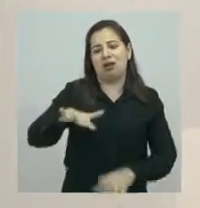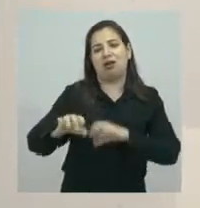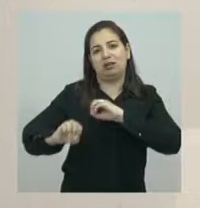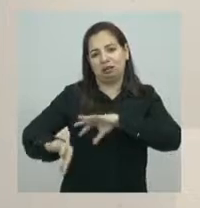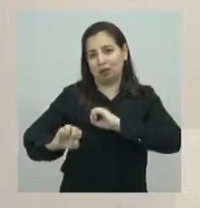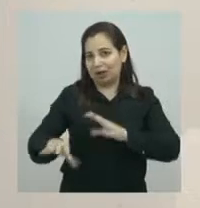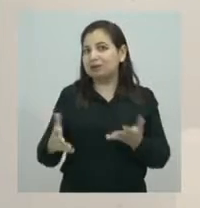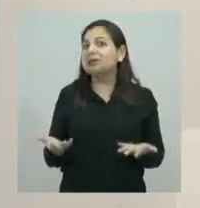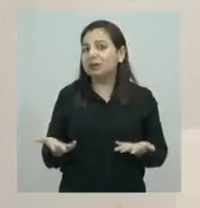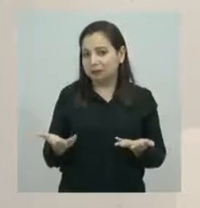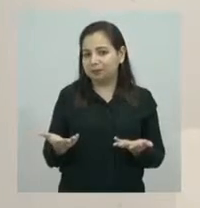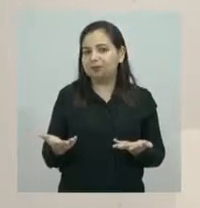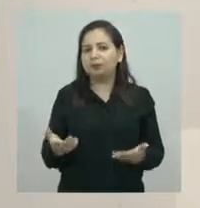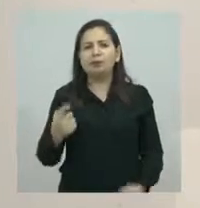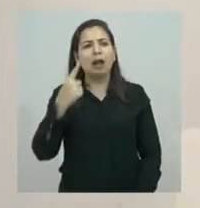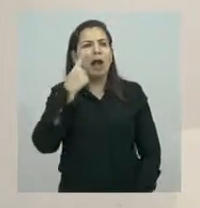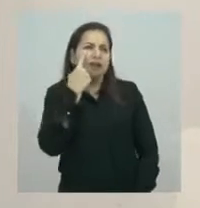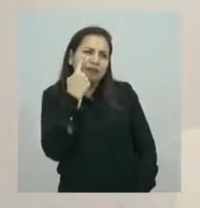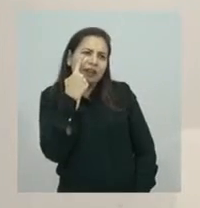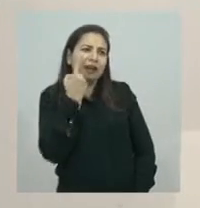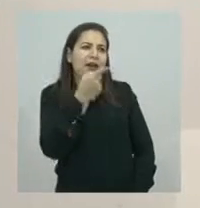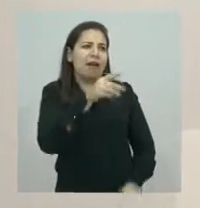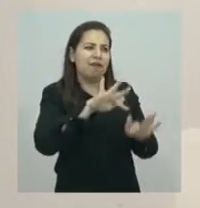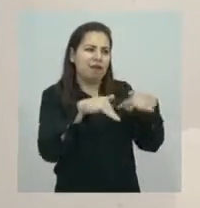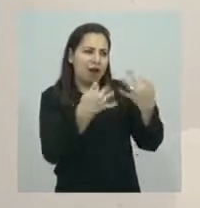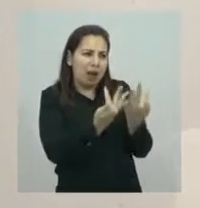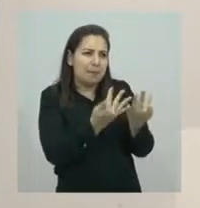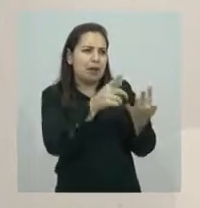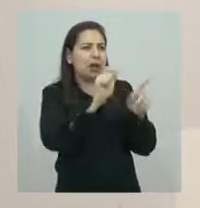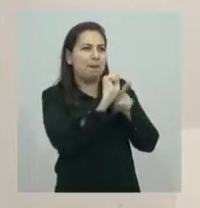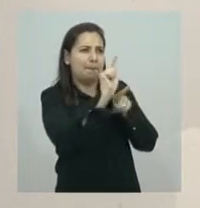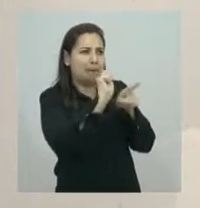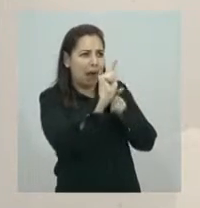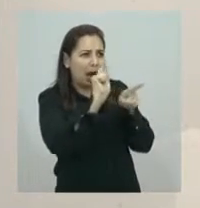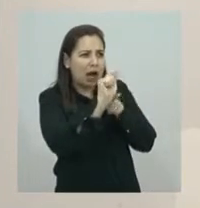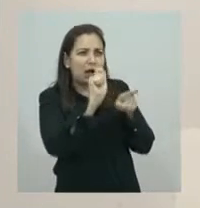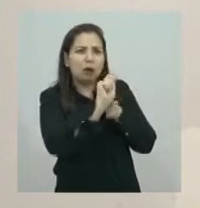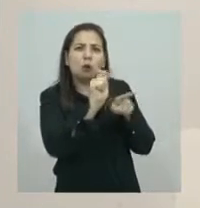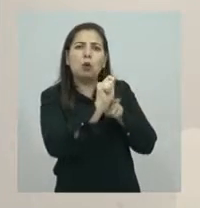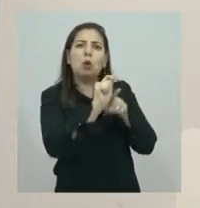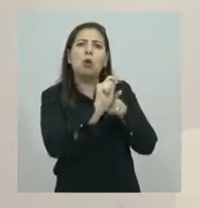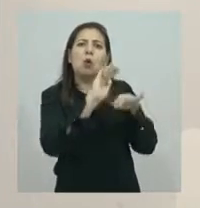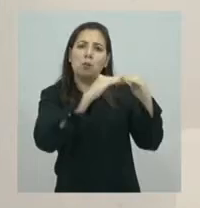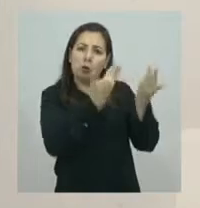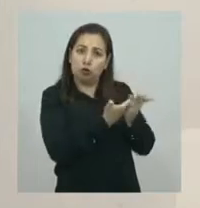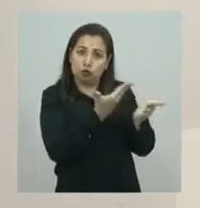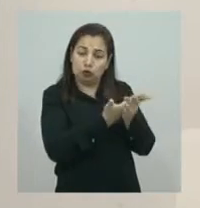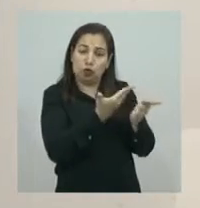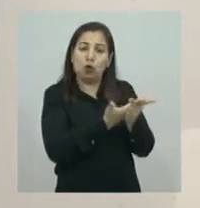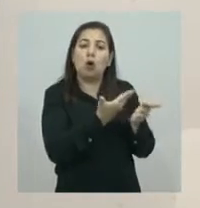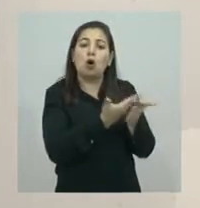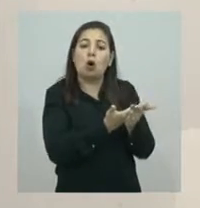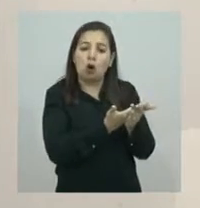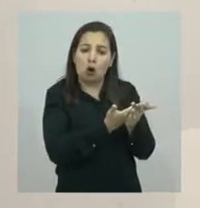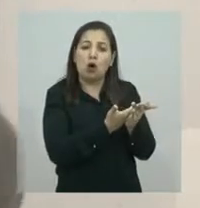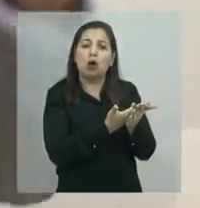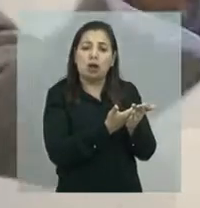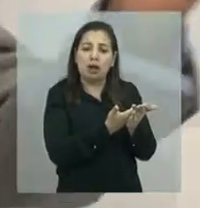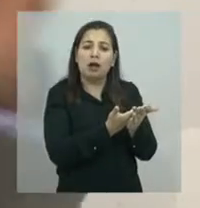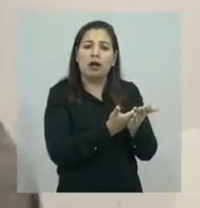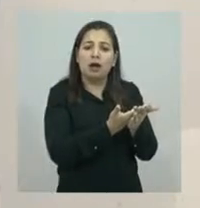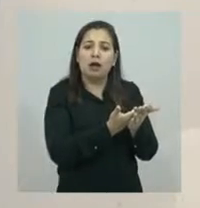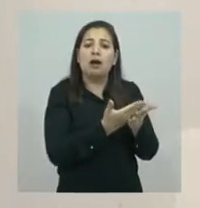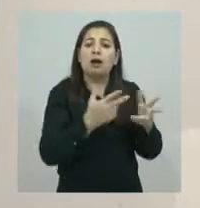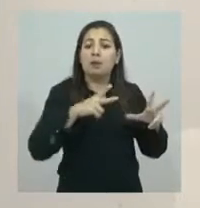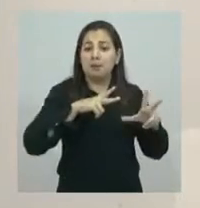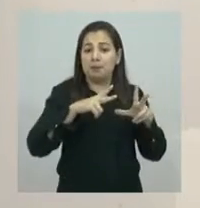justo é a sua família pagou a vida inteira, teve condição de pagar uma escola pública para você, e você teria condição de passar